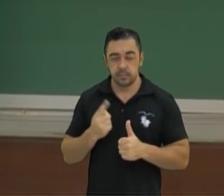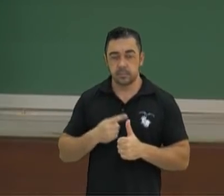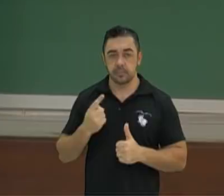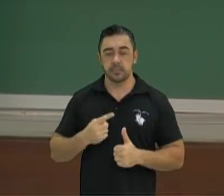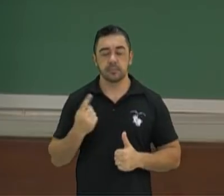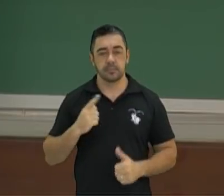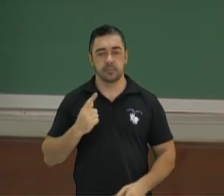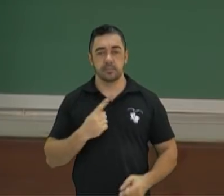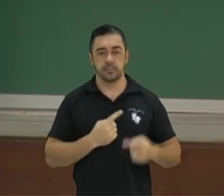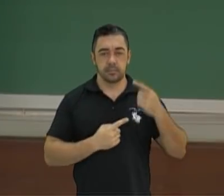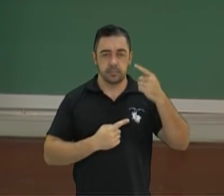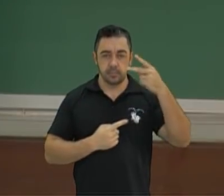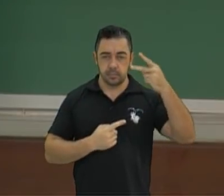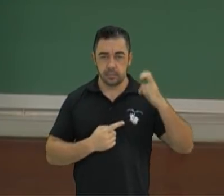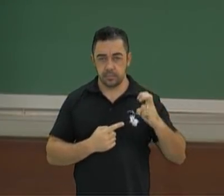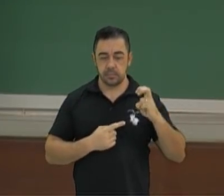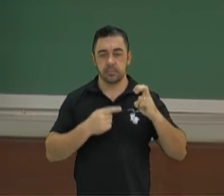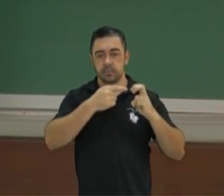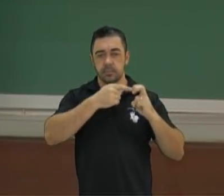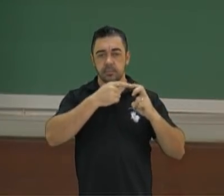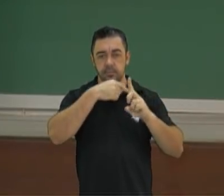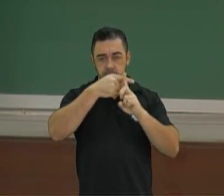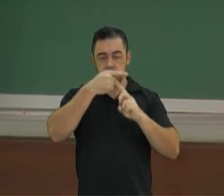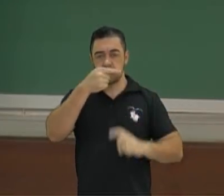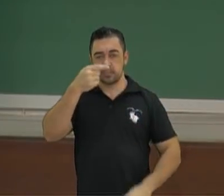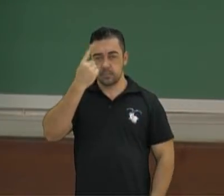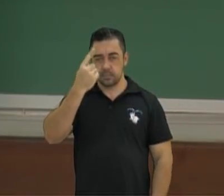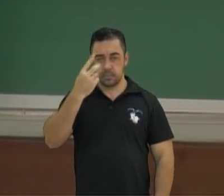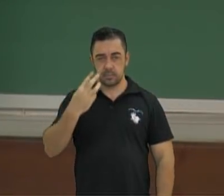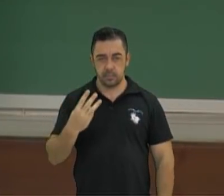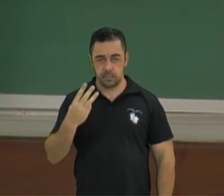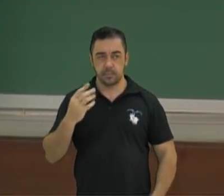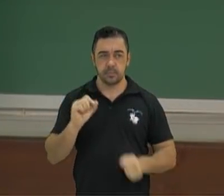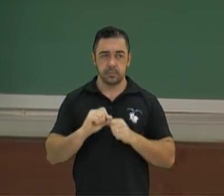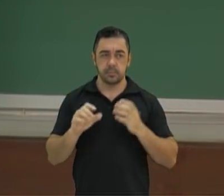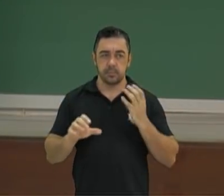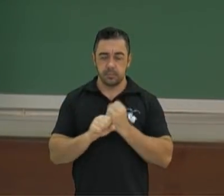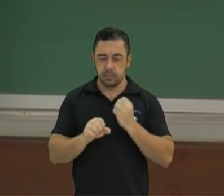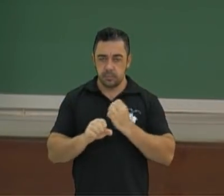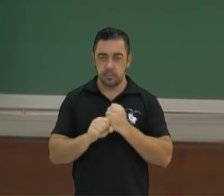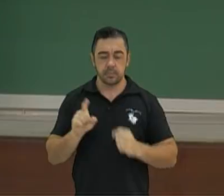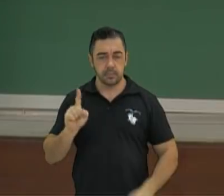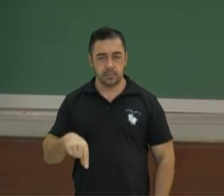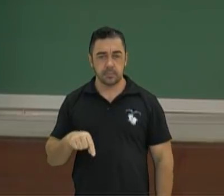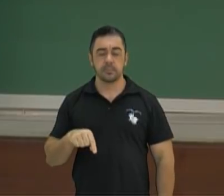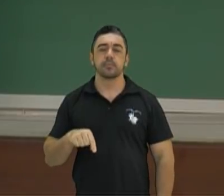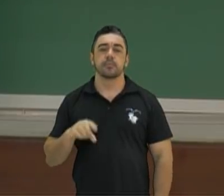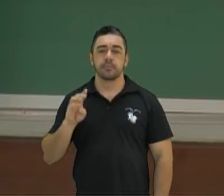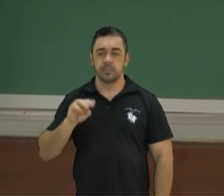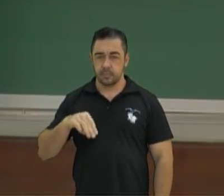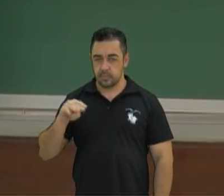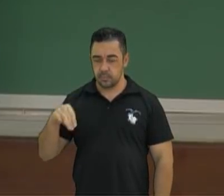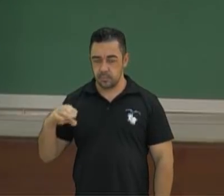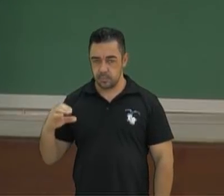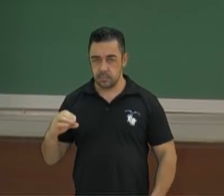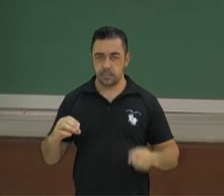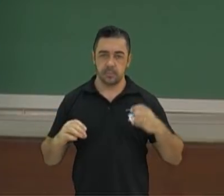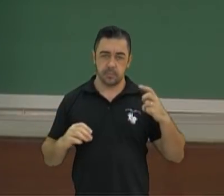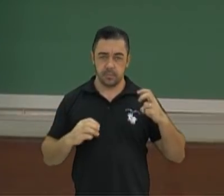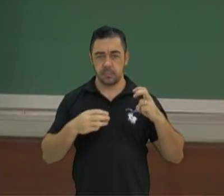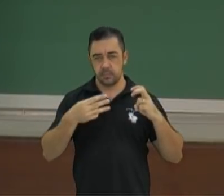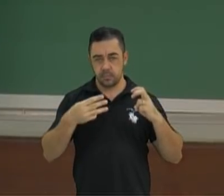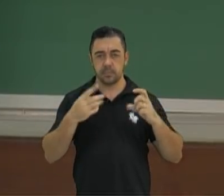2 quintos mais menos 1 terço. Então, a professora calculou o denominador comum entre 5 e 3, que